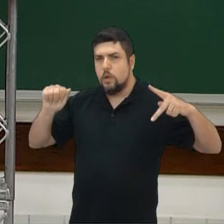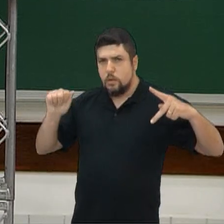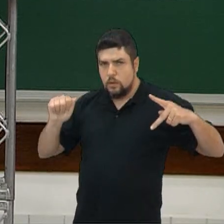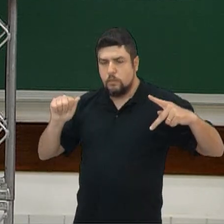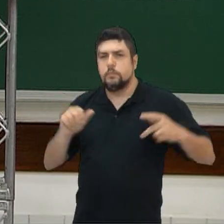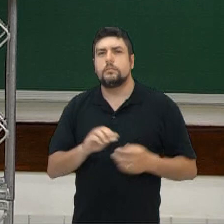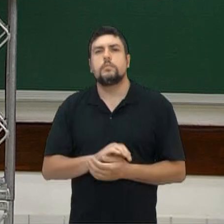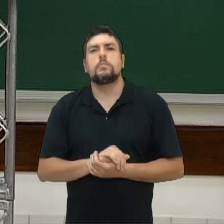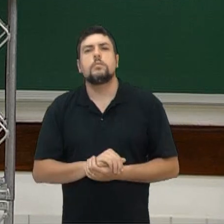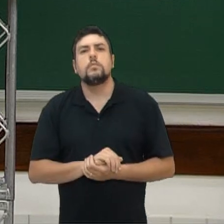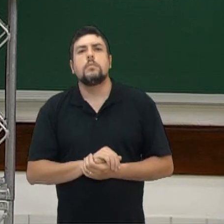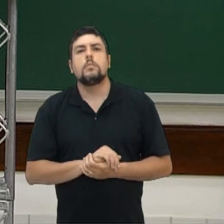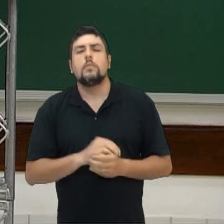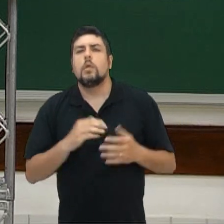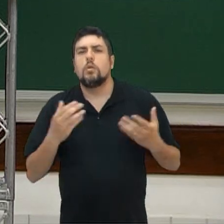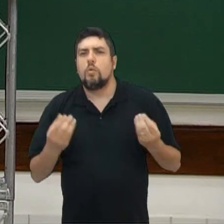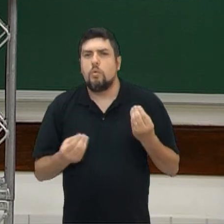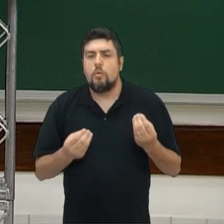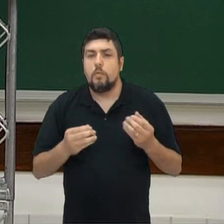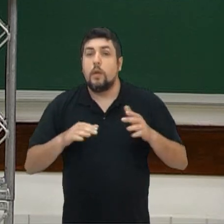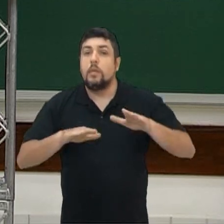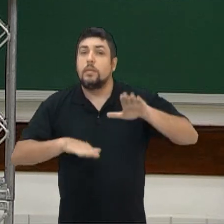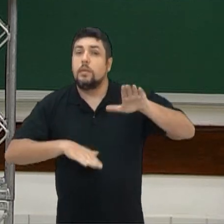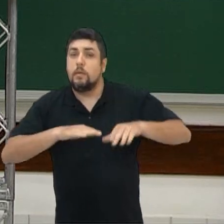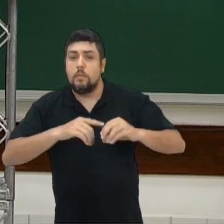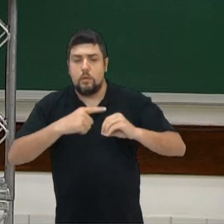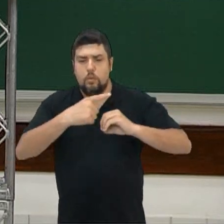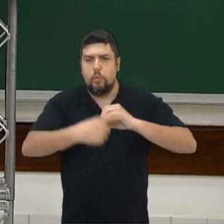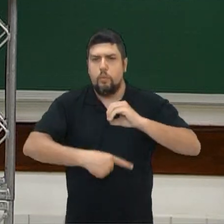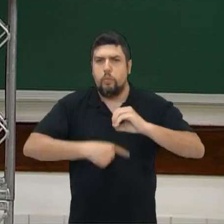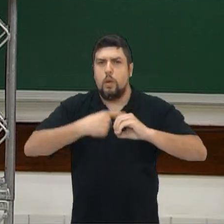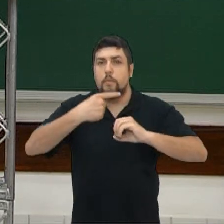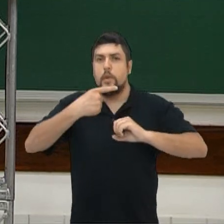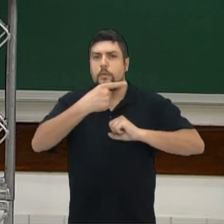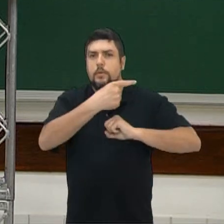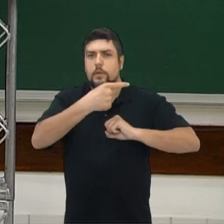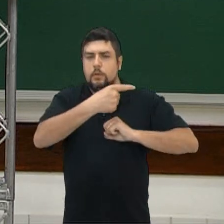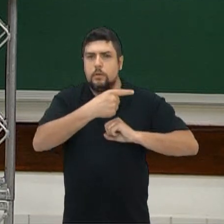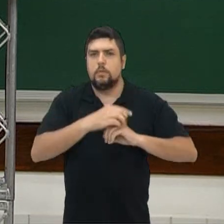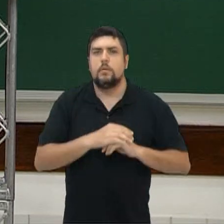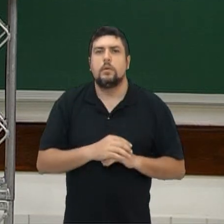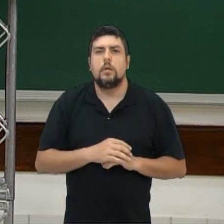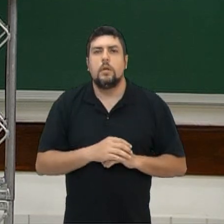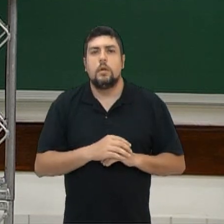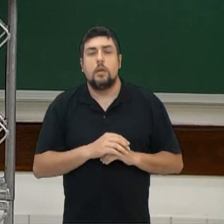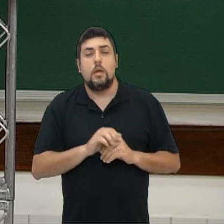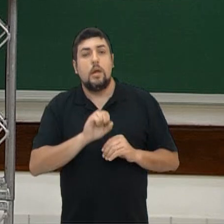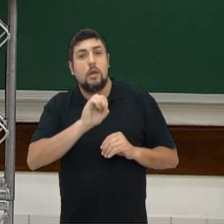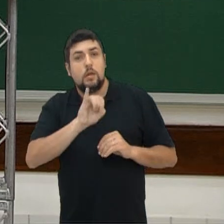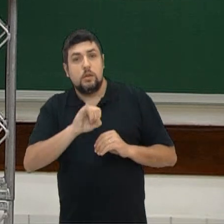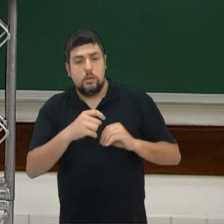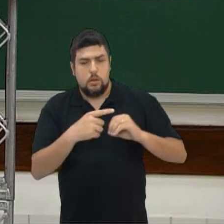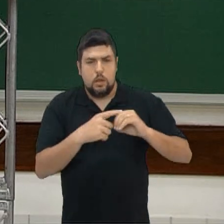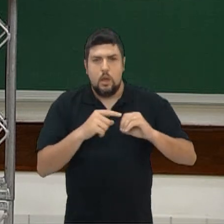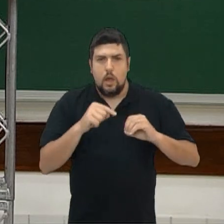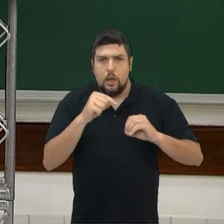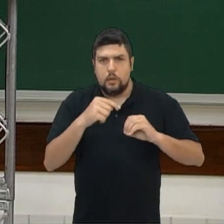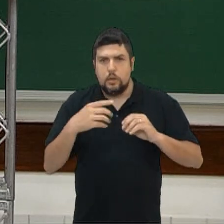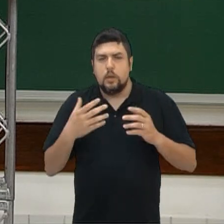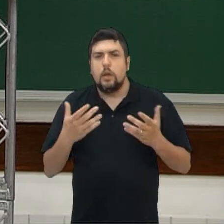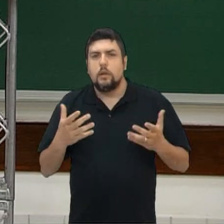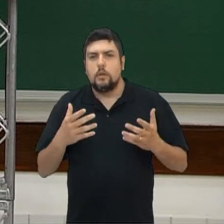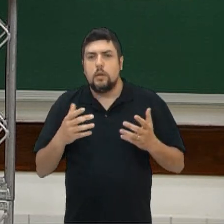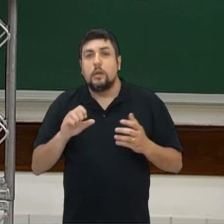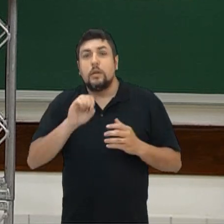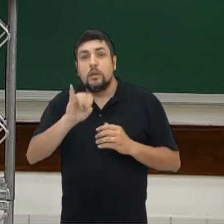muito relacionada com a questão da eletronegatividade. Quando a eletronegatividade dos átomos que fazem a ligação